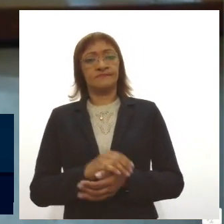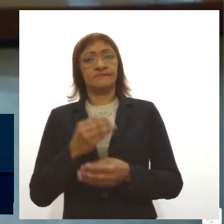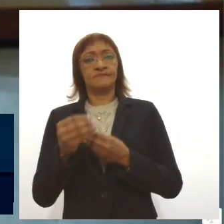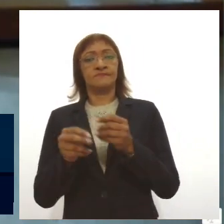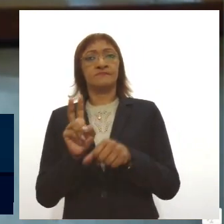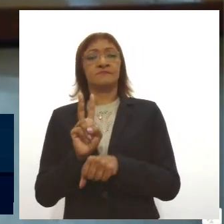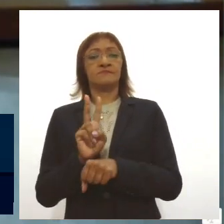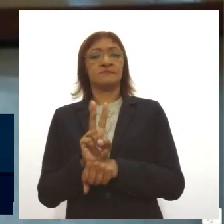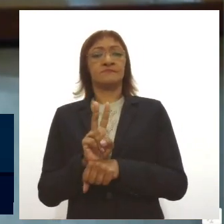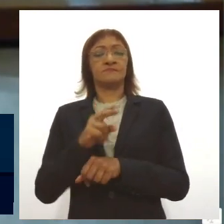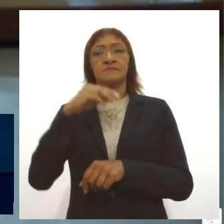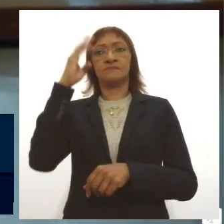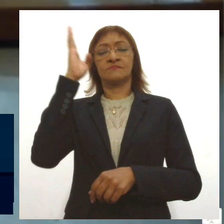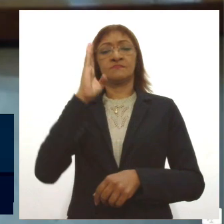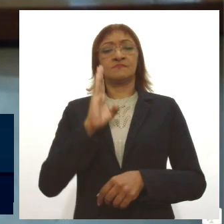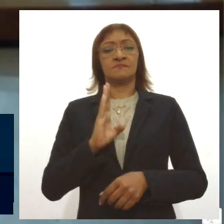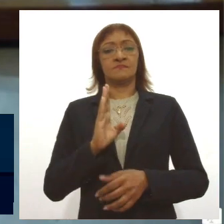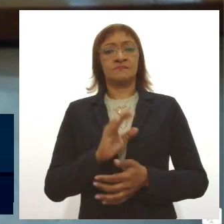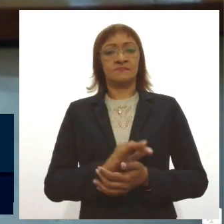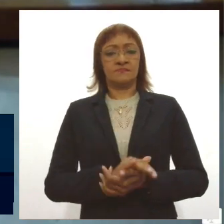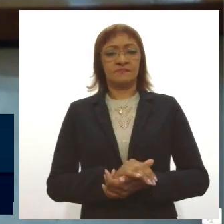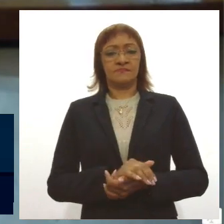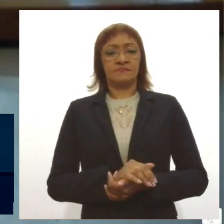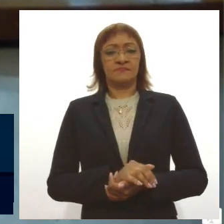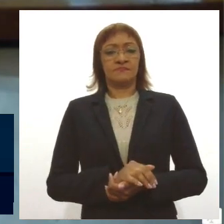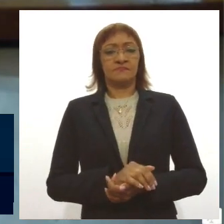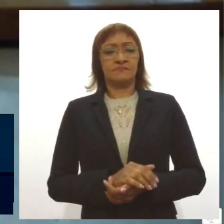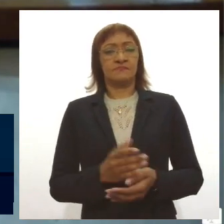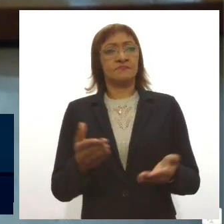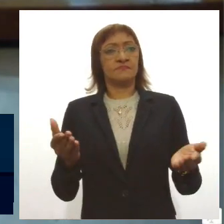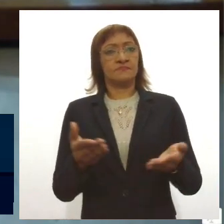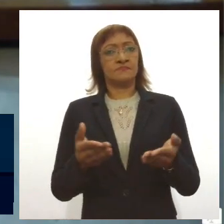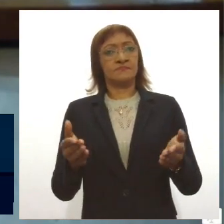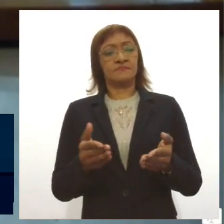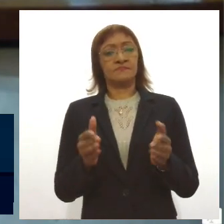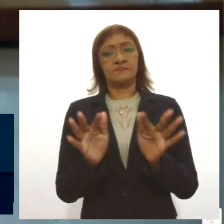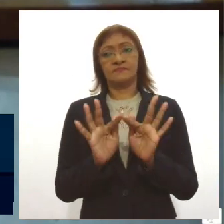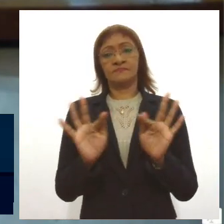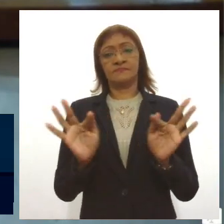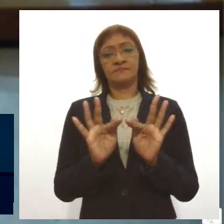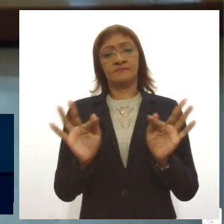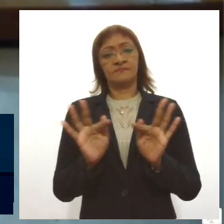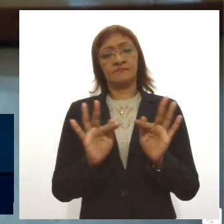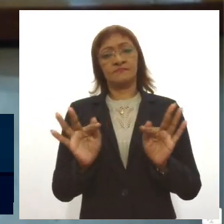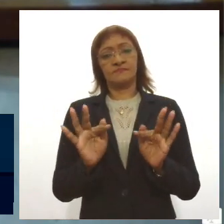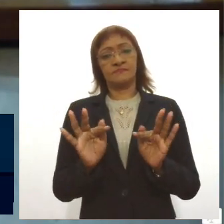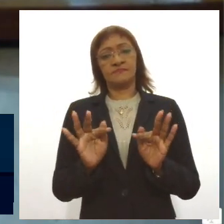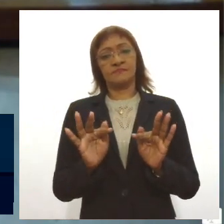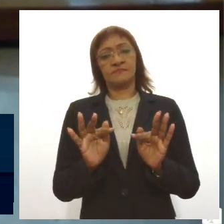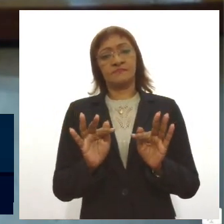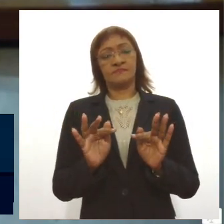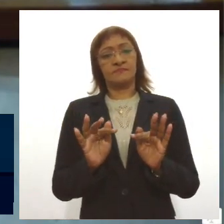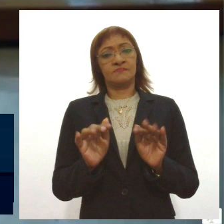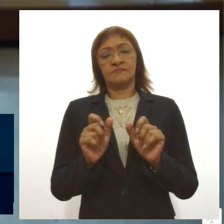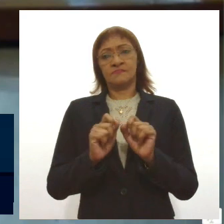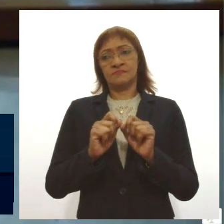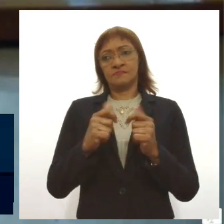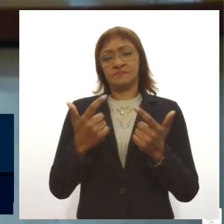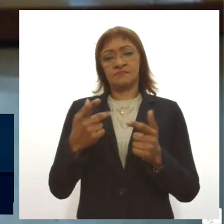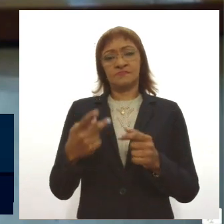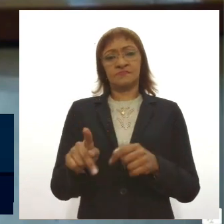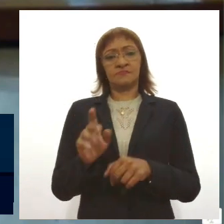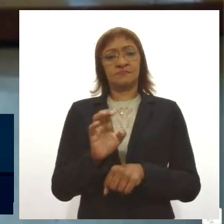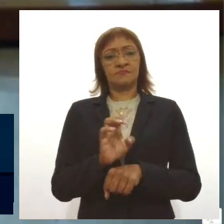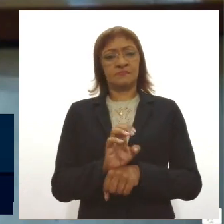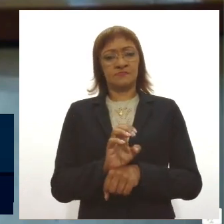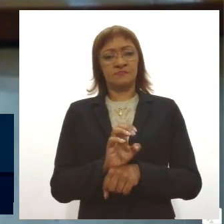vanguarda no Brasil, né? O Estado de Sergipe é um estado pequeno, é fácil você se locomover dentro do estado,